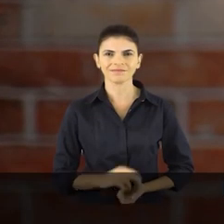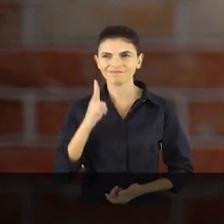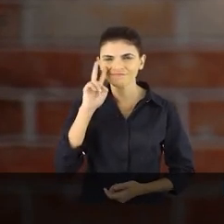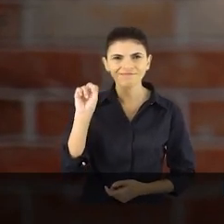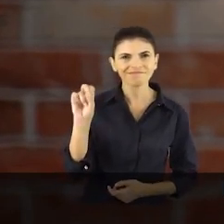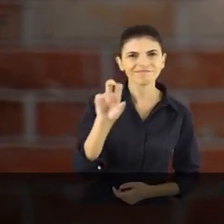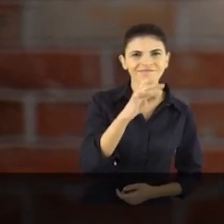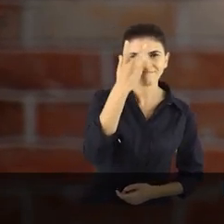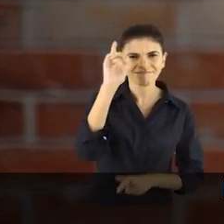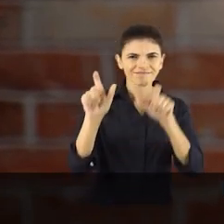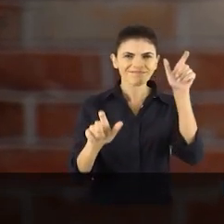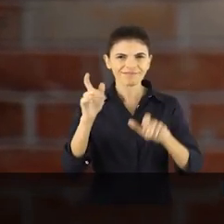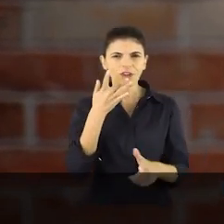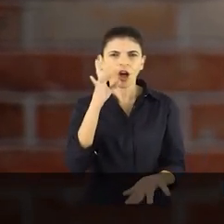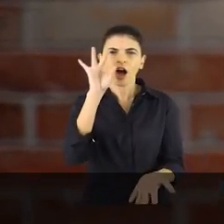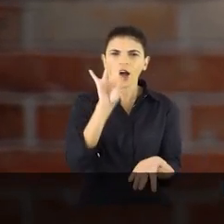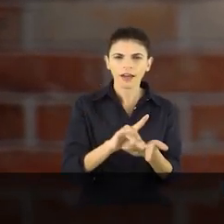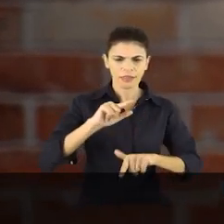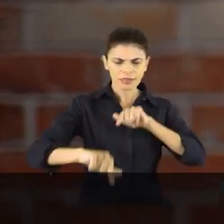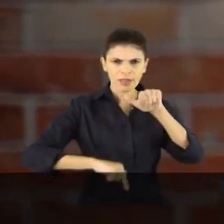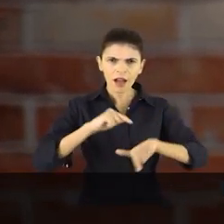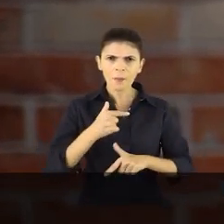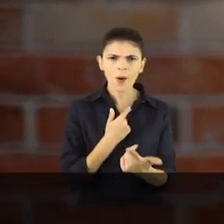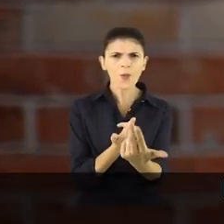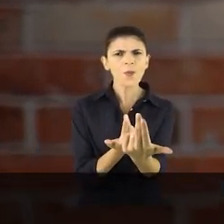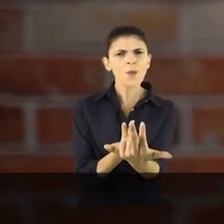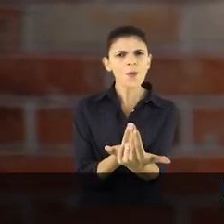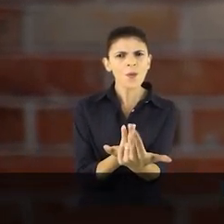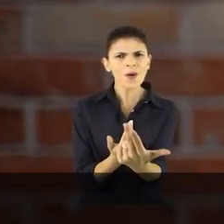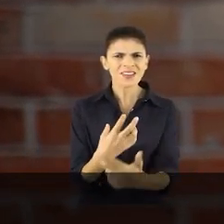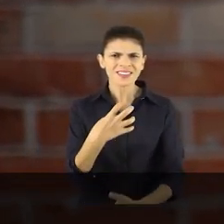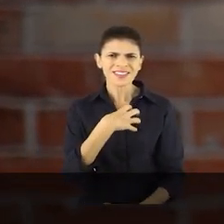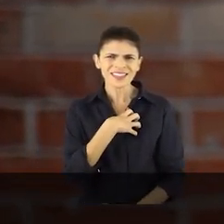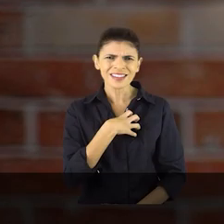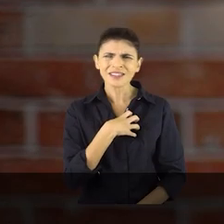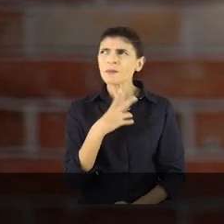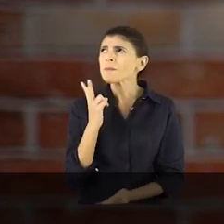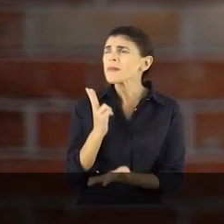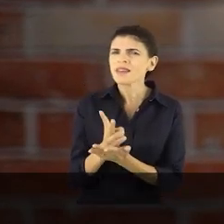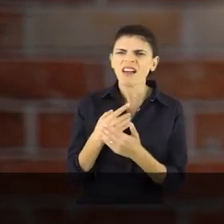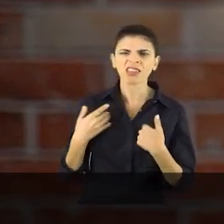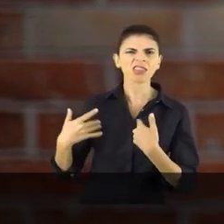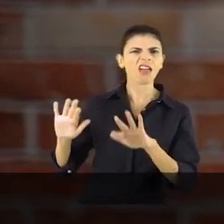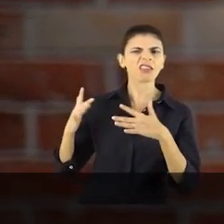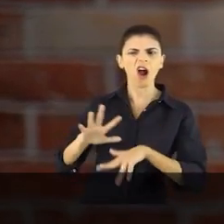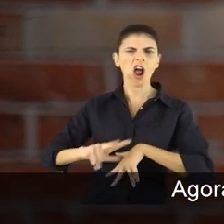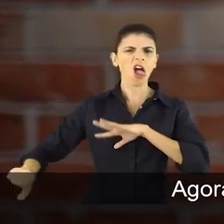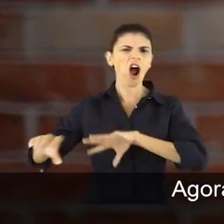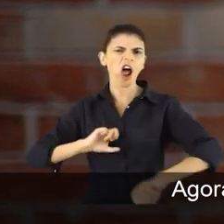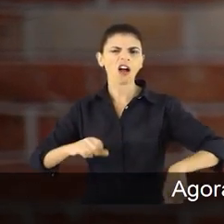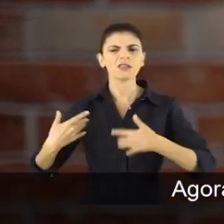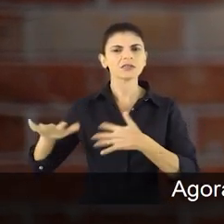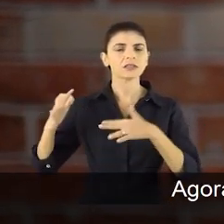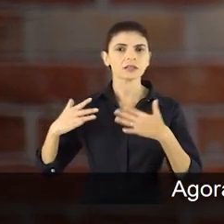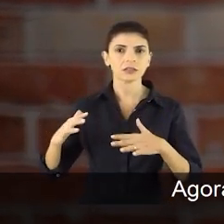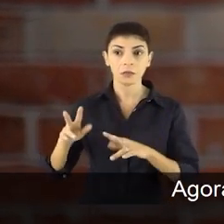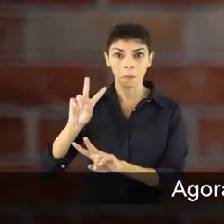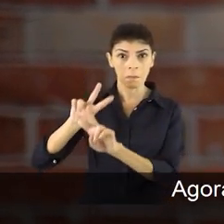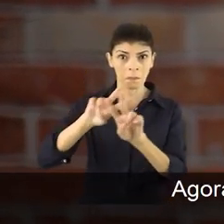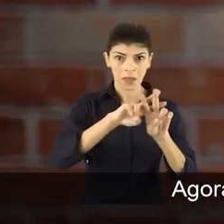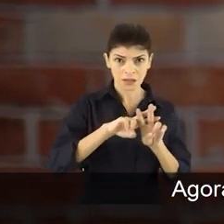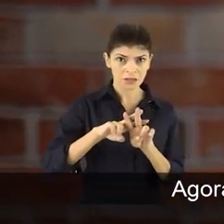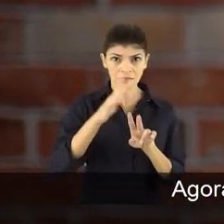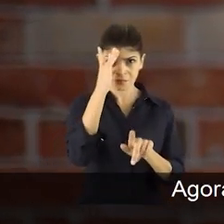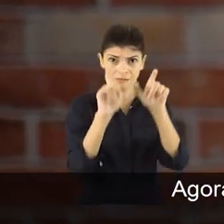Ah eu não acredito que uma pessoa honesta trabalhadora como você ainda sente o velho rouba mais faz agora